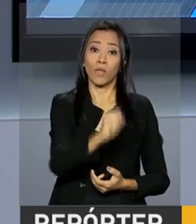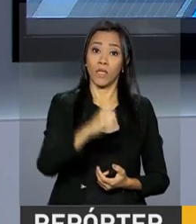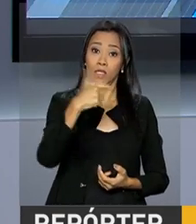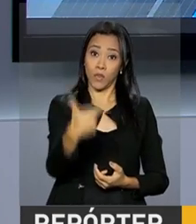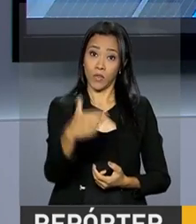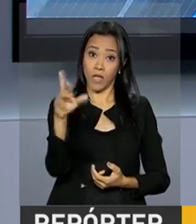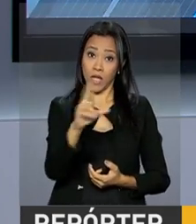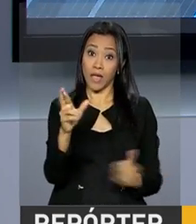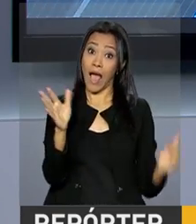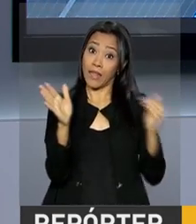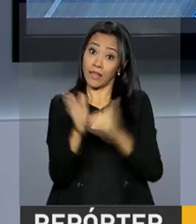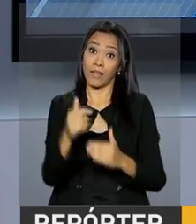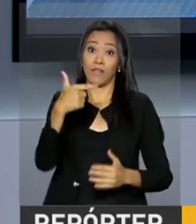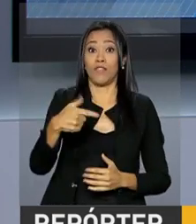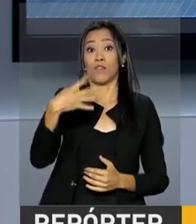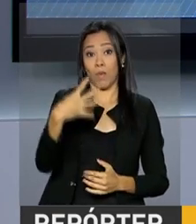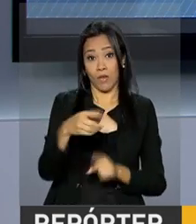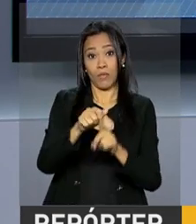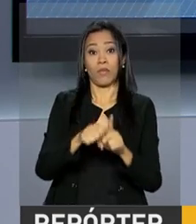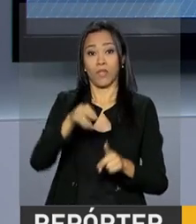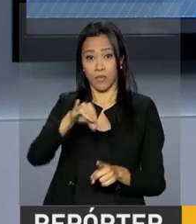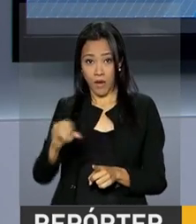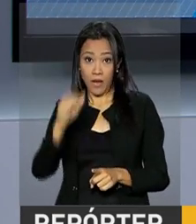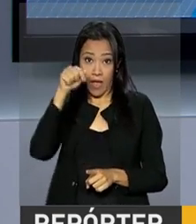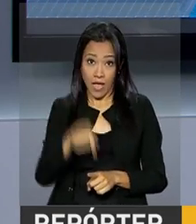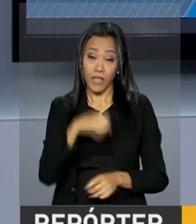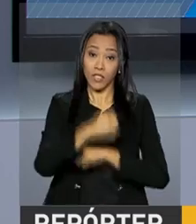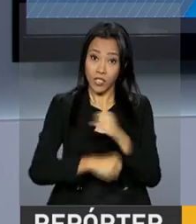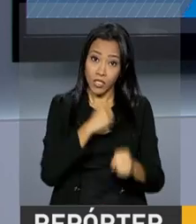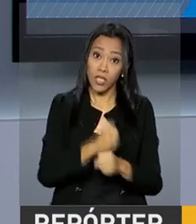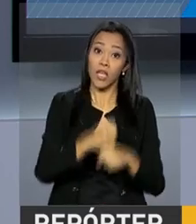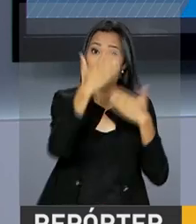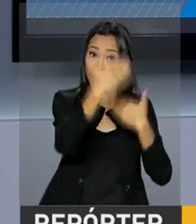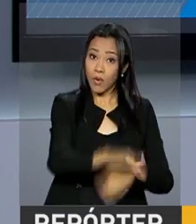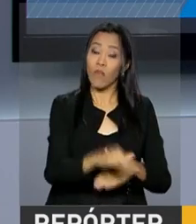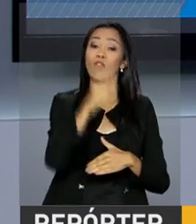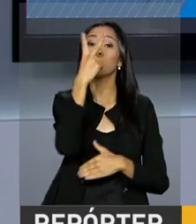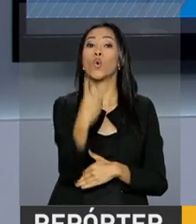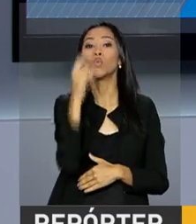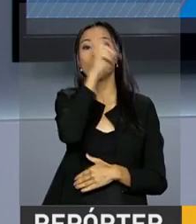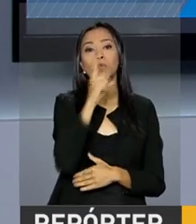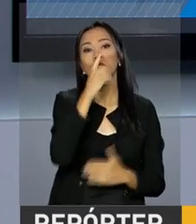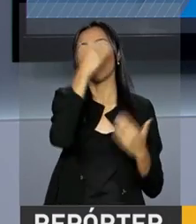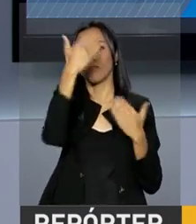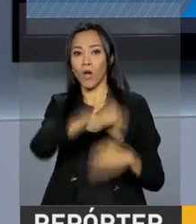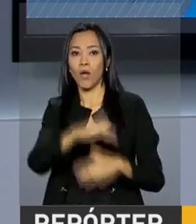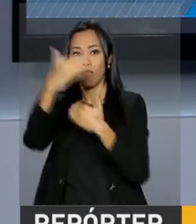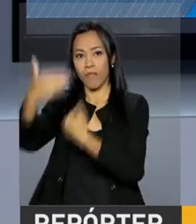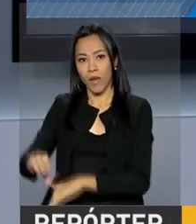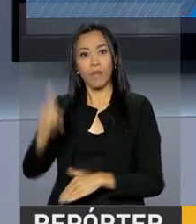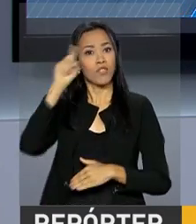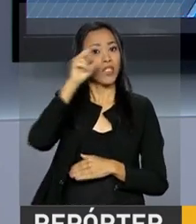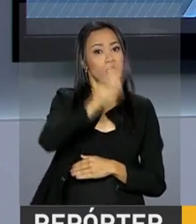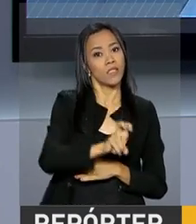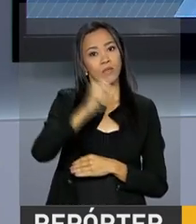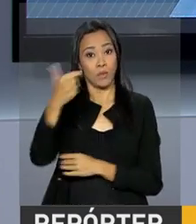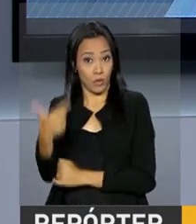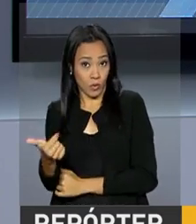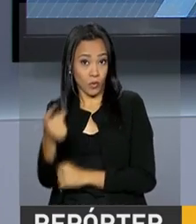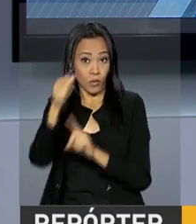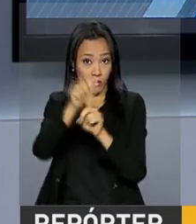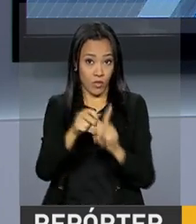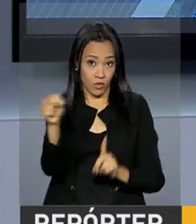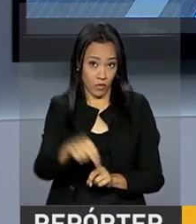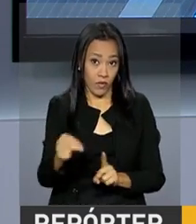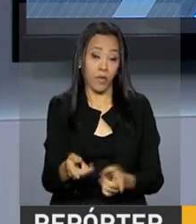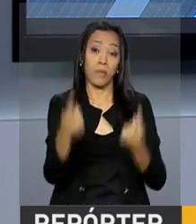deve ser paga até 24 de Maio neste ano as provas vão ser realizadas em dois domingos consecutivos nos dias 5 e 12 de novembro